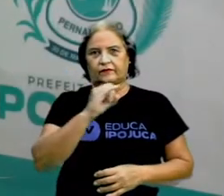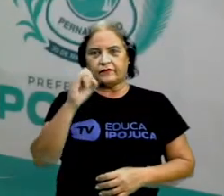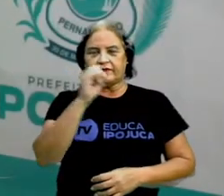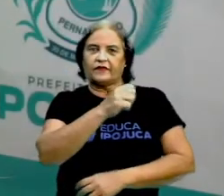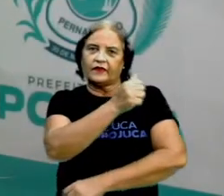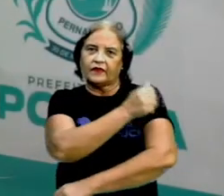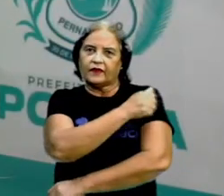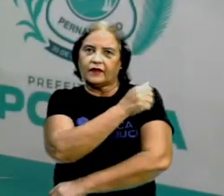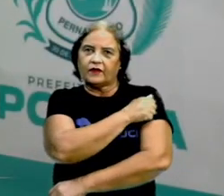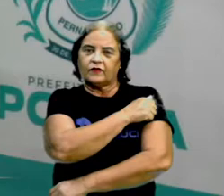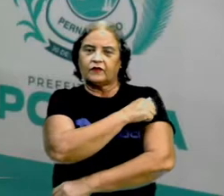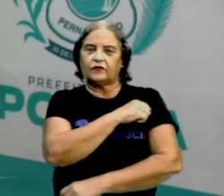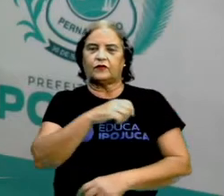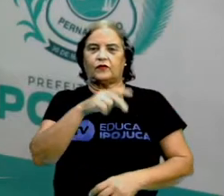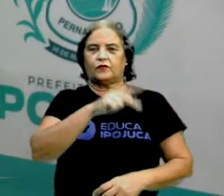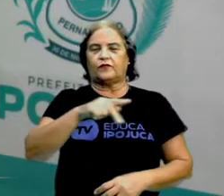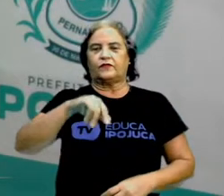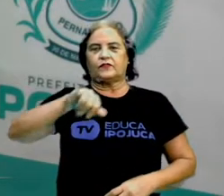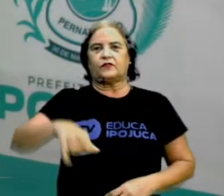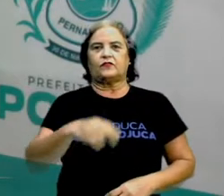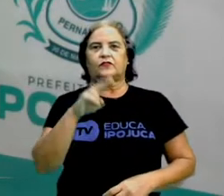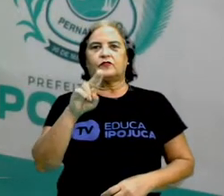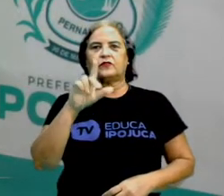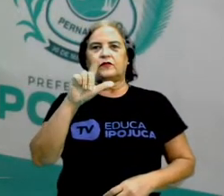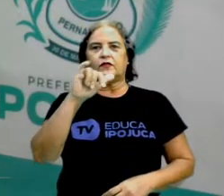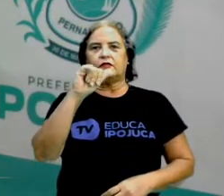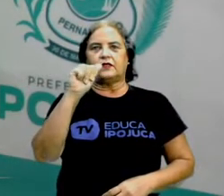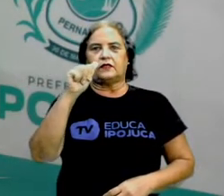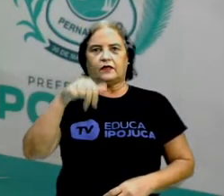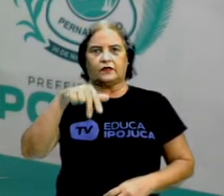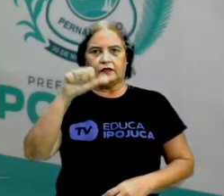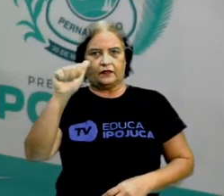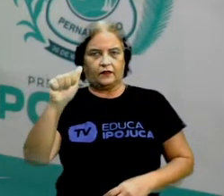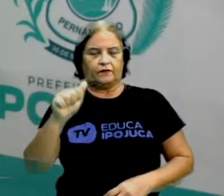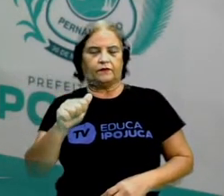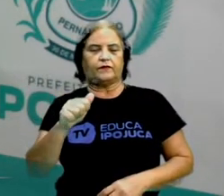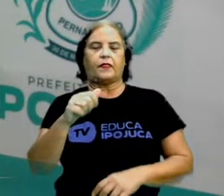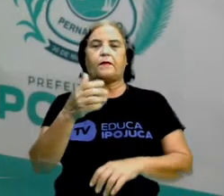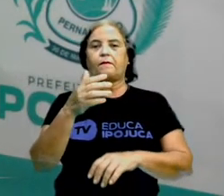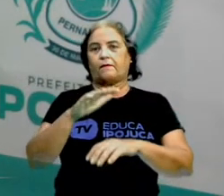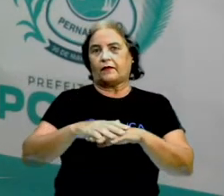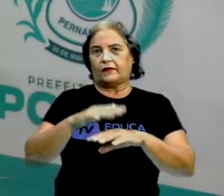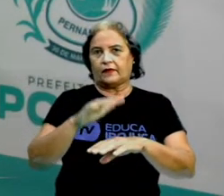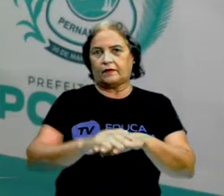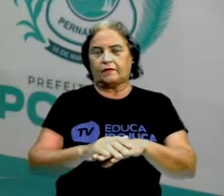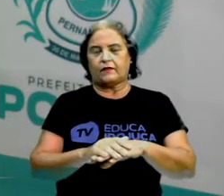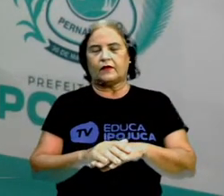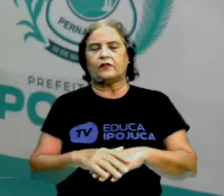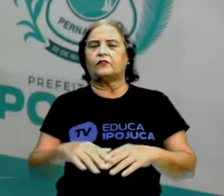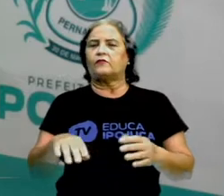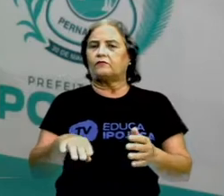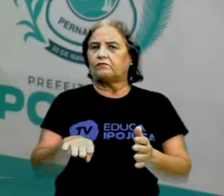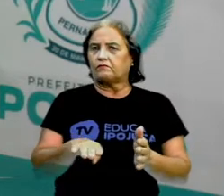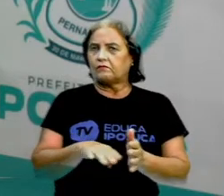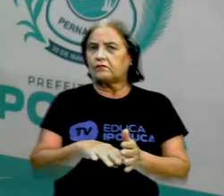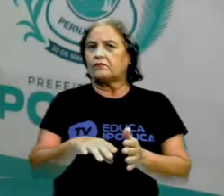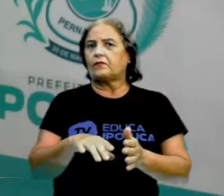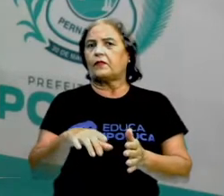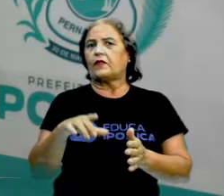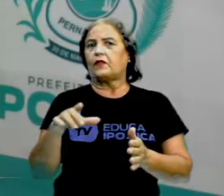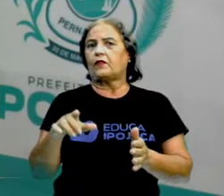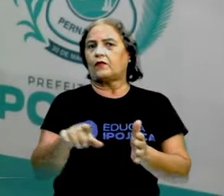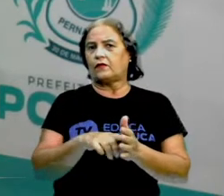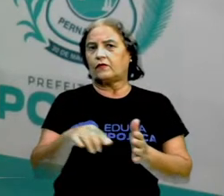Olá, aluno! Sou Juliana Arcanjo, professora de matemática. Estive com vocês nas últimas aulas. Olhe,